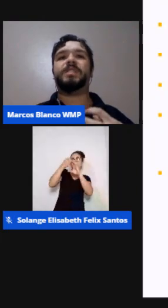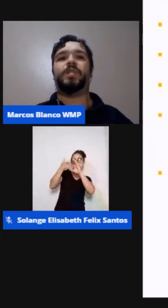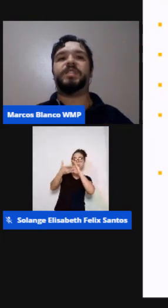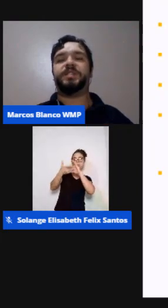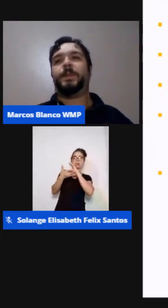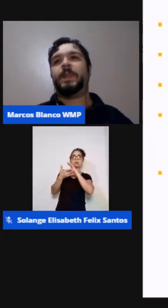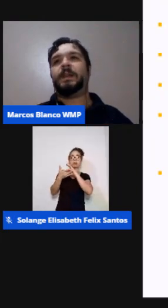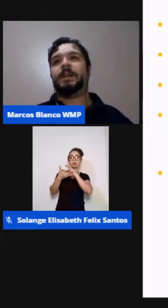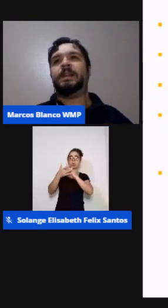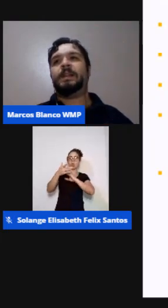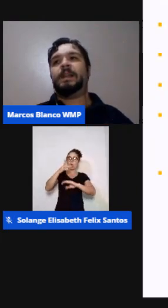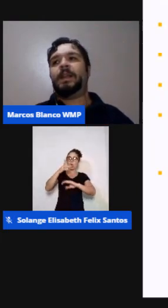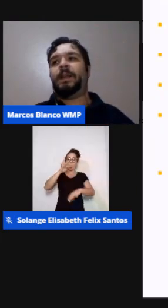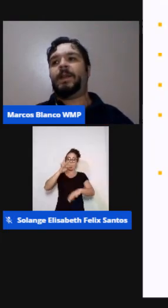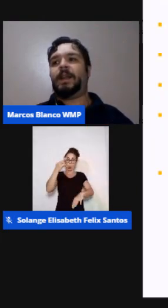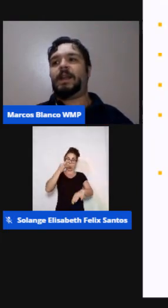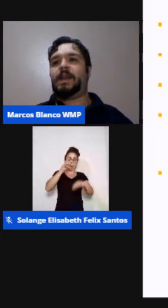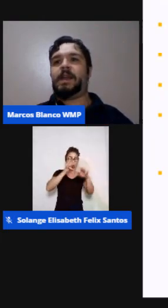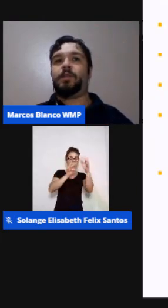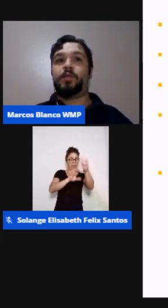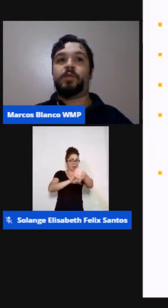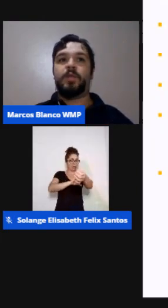nas articulações, né?